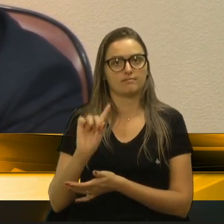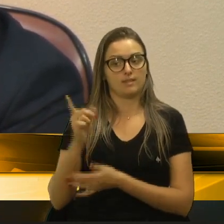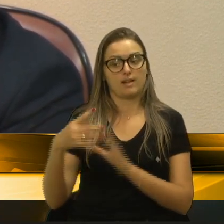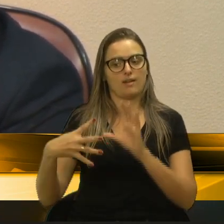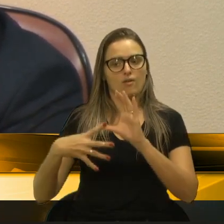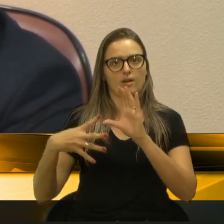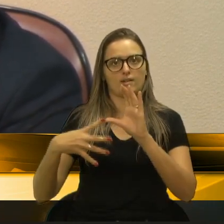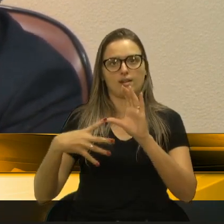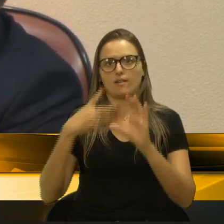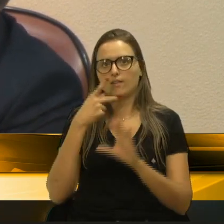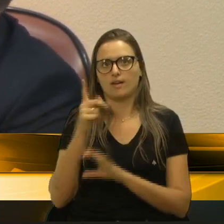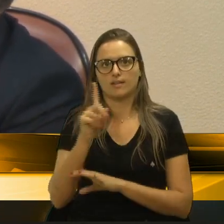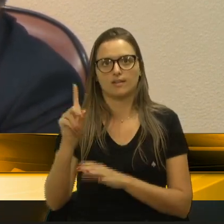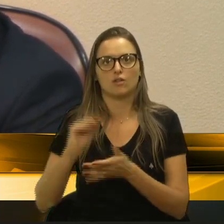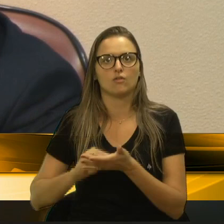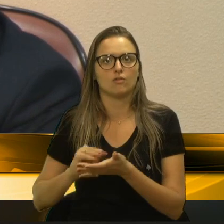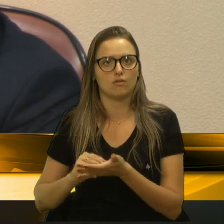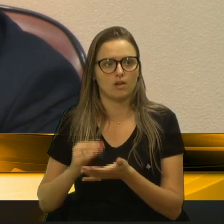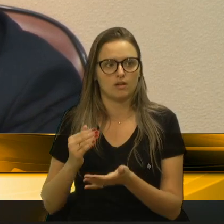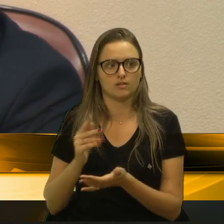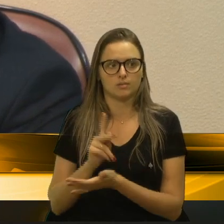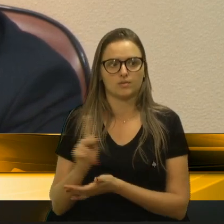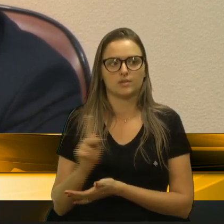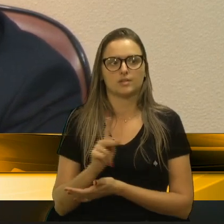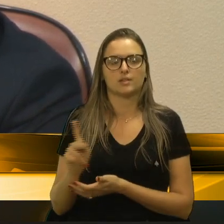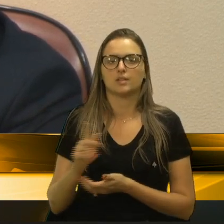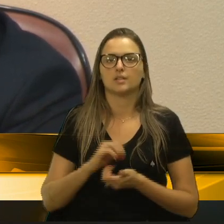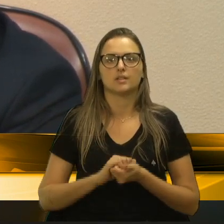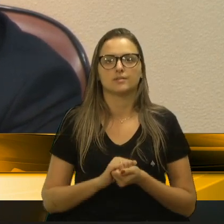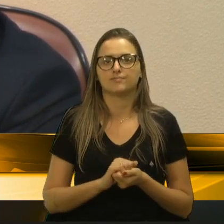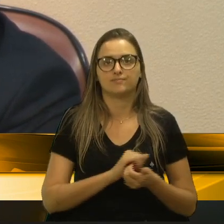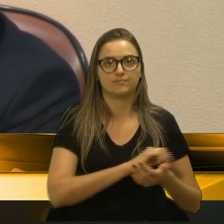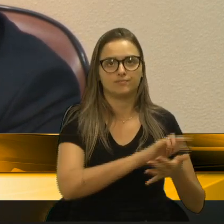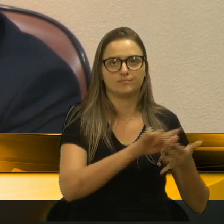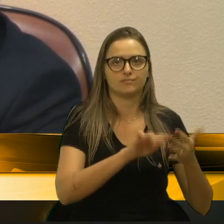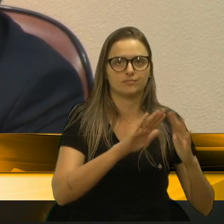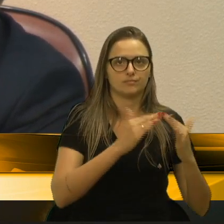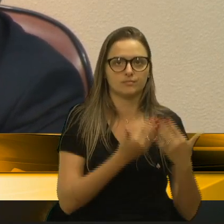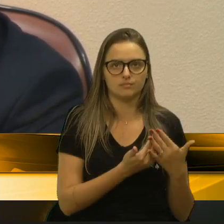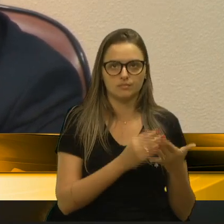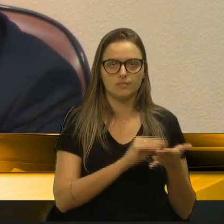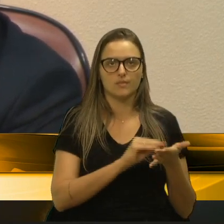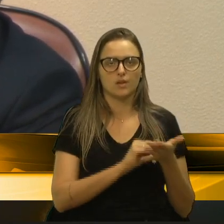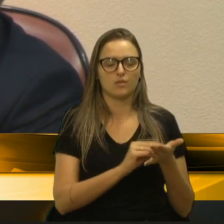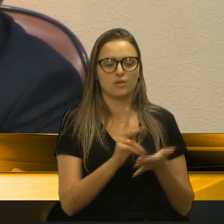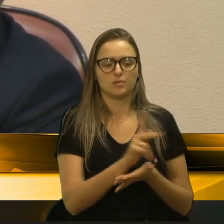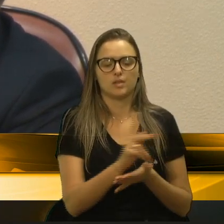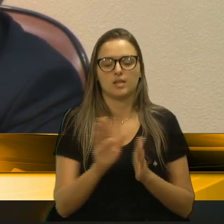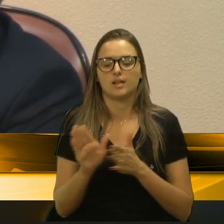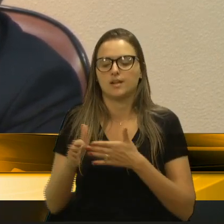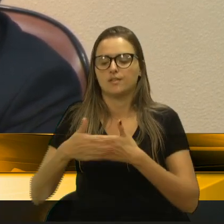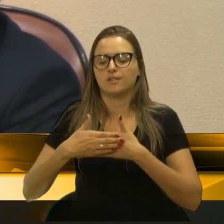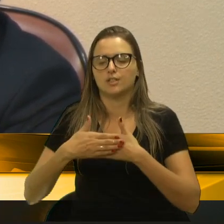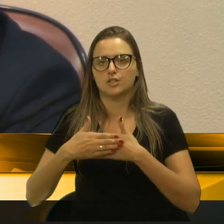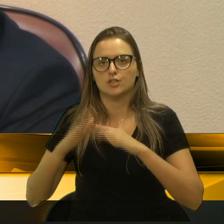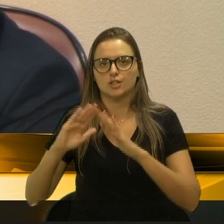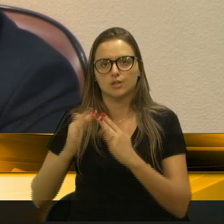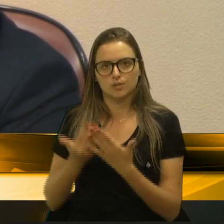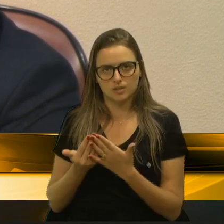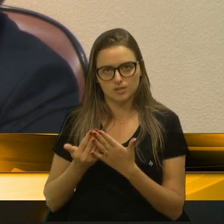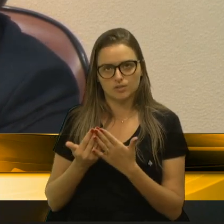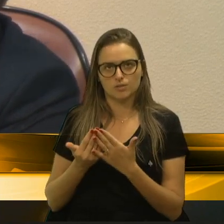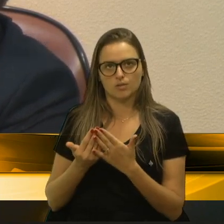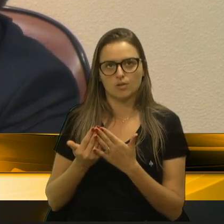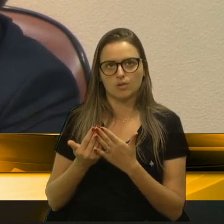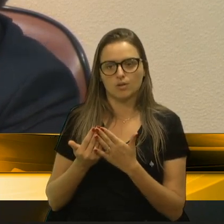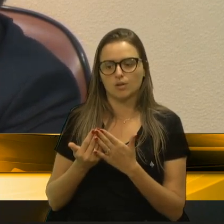quarta CRE dizer que não tem falta de professores, que tem falta em diversas escolas a falta de professores. Fechamento de escolas de